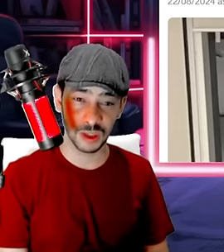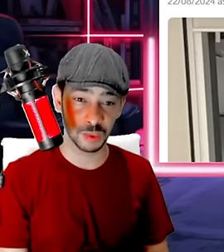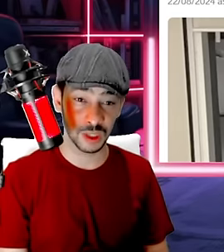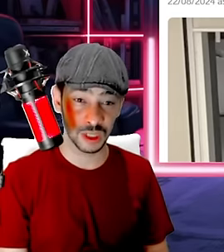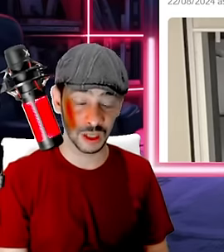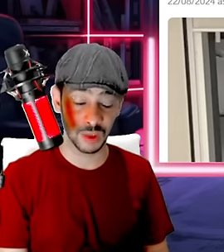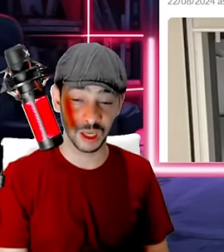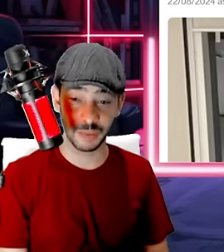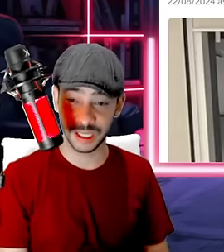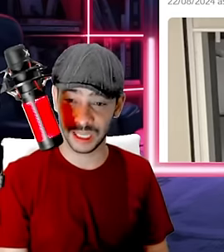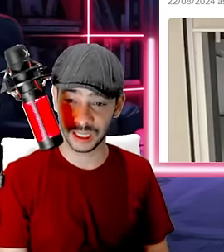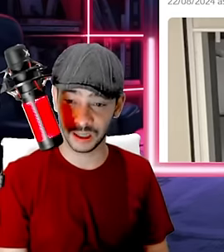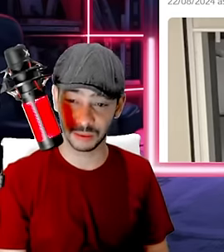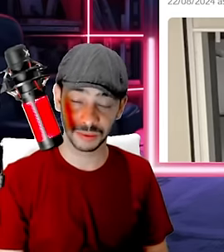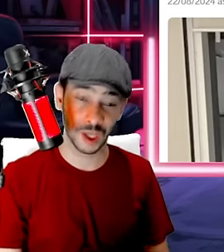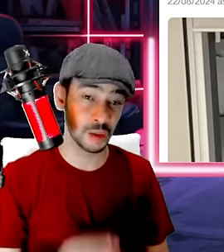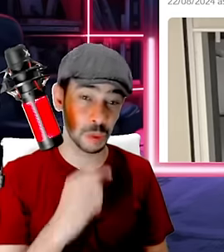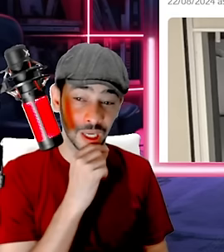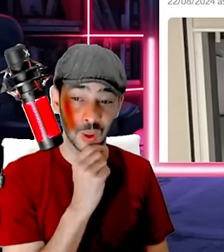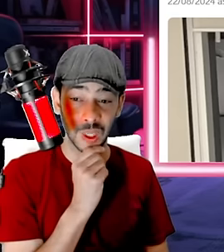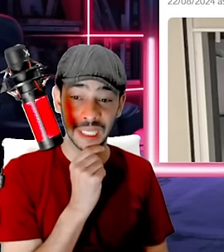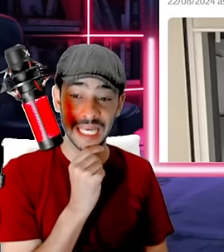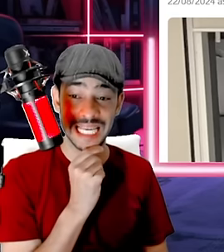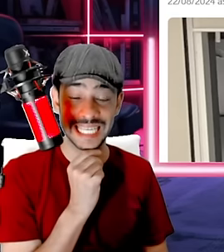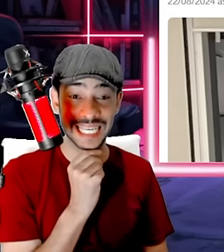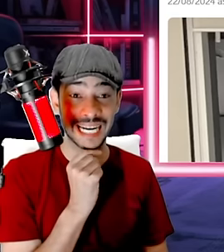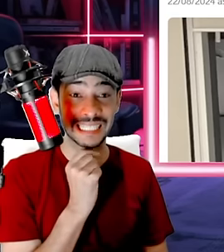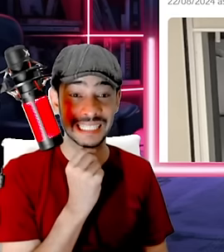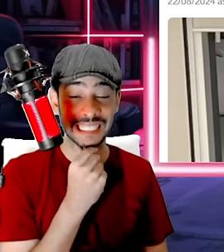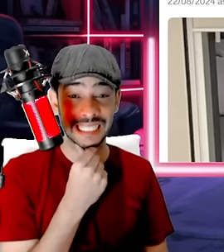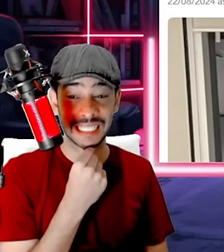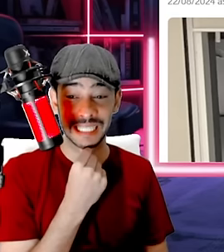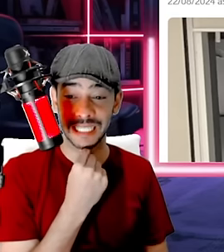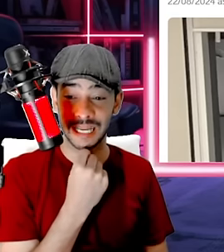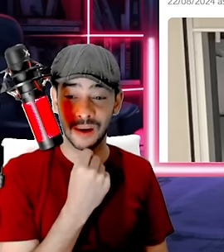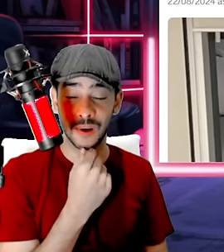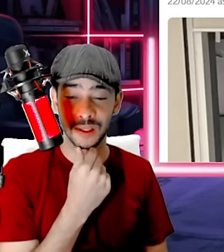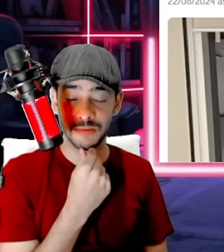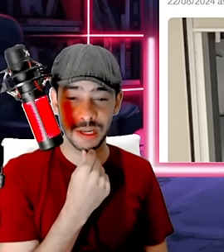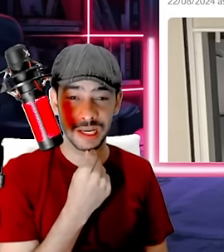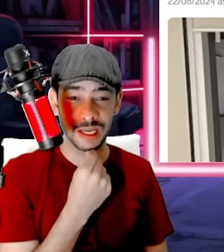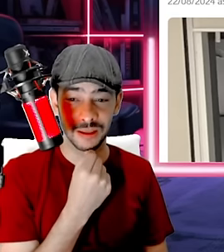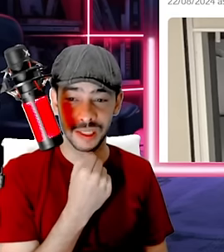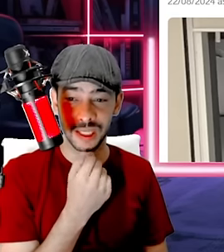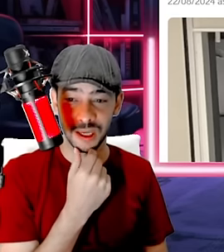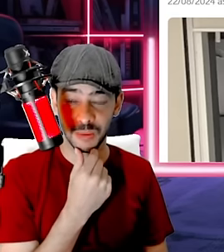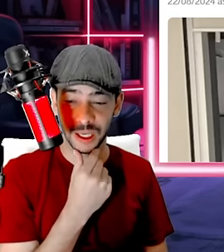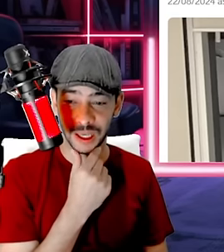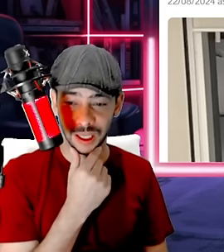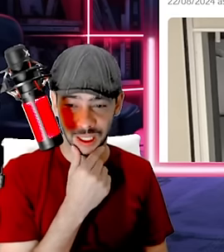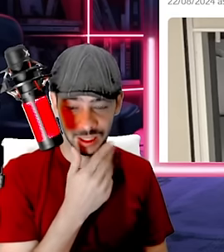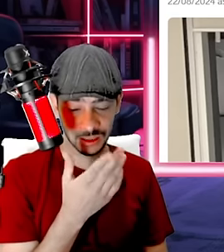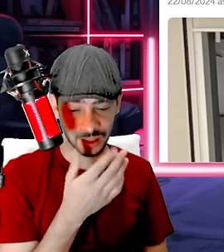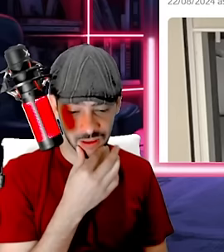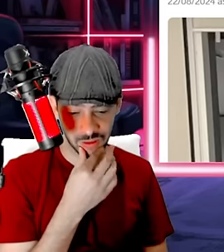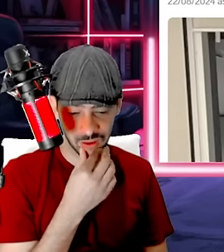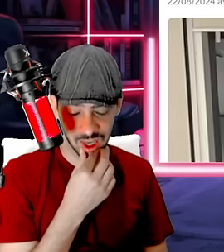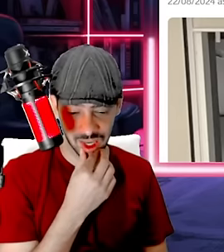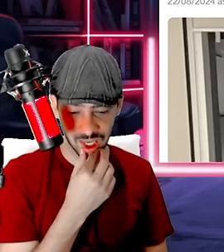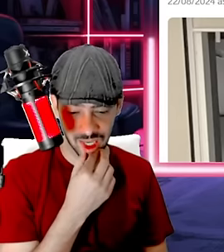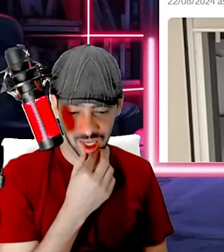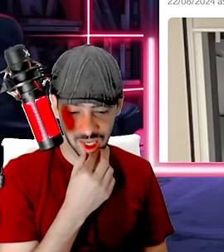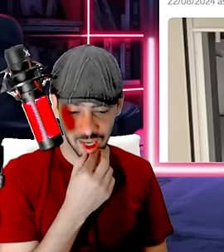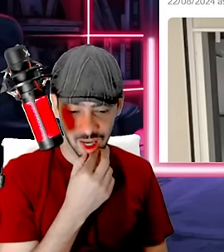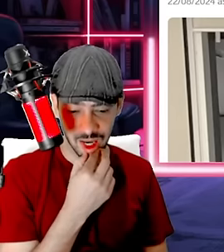cometeu esse tipo de crime aí pesadão tem que pegar o que será será quantos milanos tem que pegar né